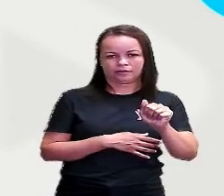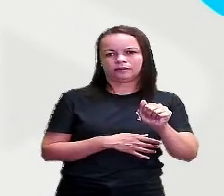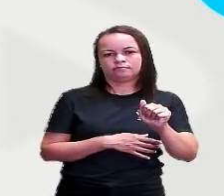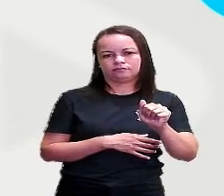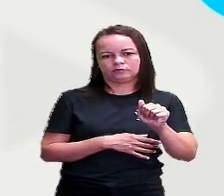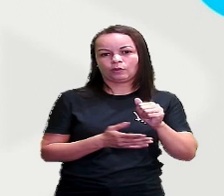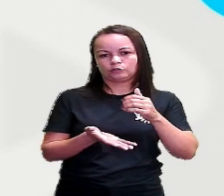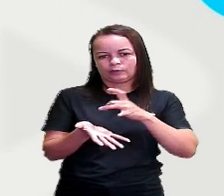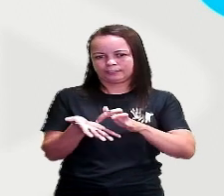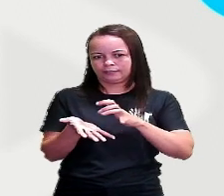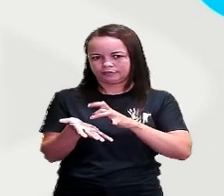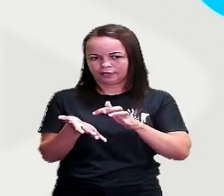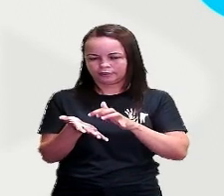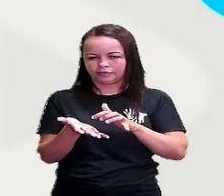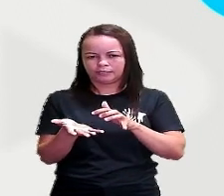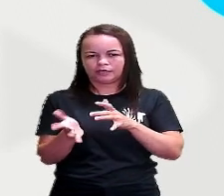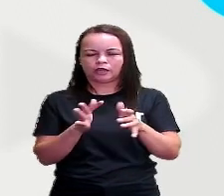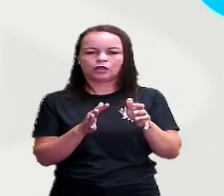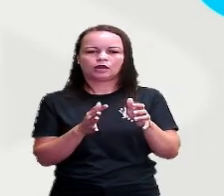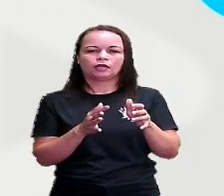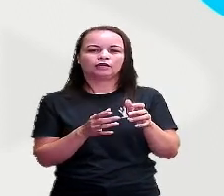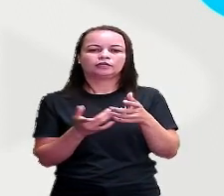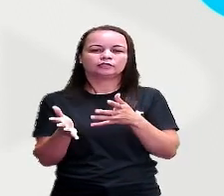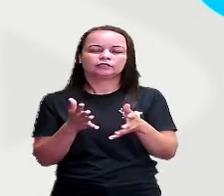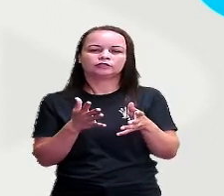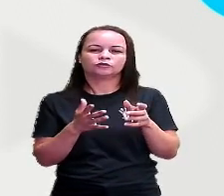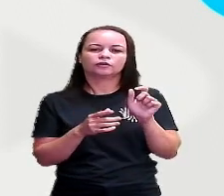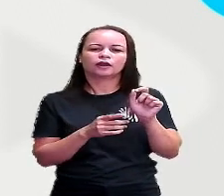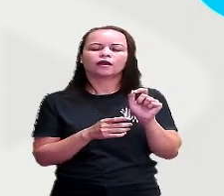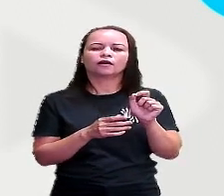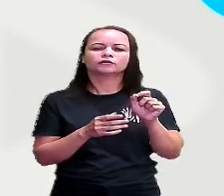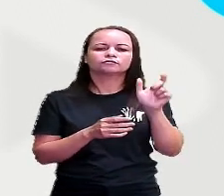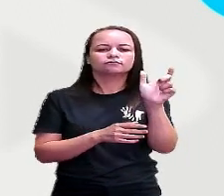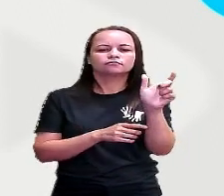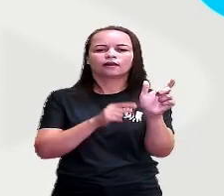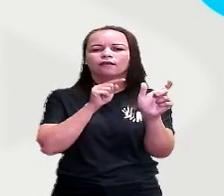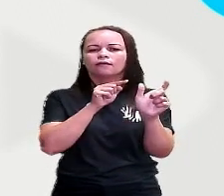Secretaria, né? Que no caso é uma palavra